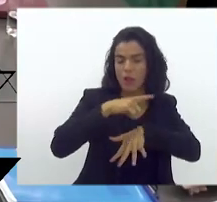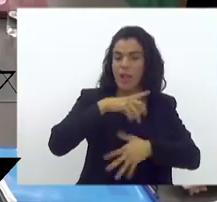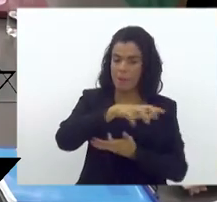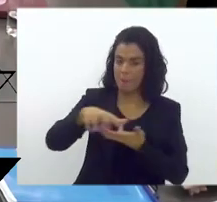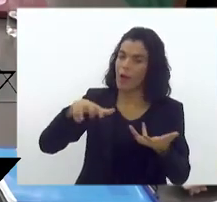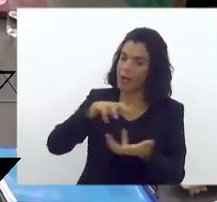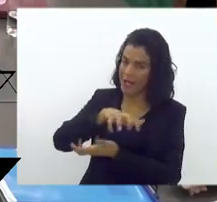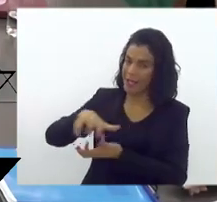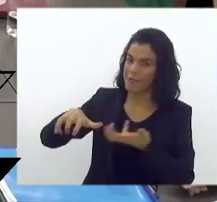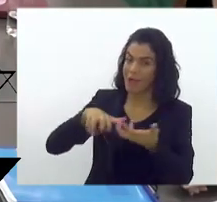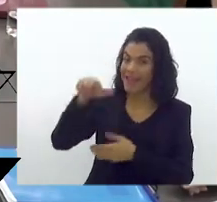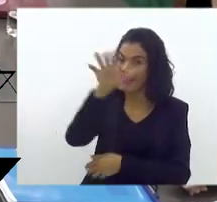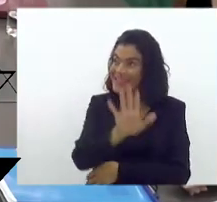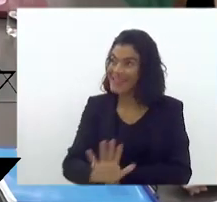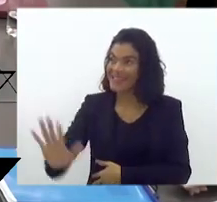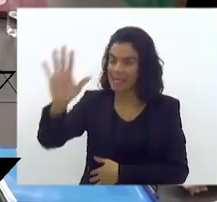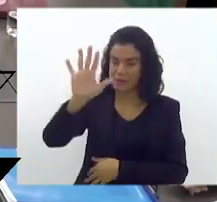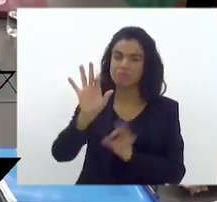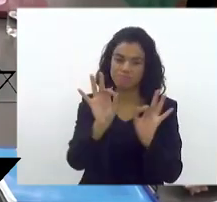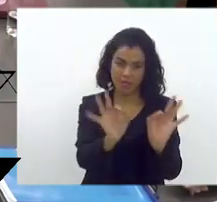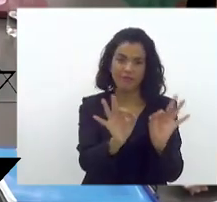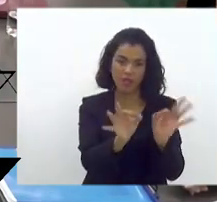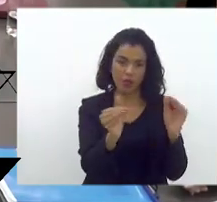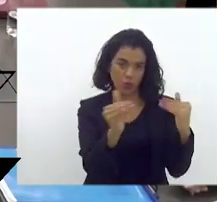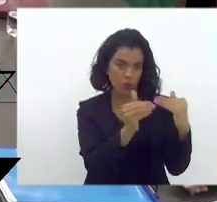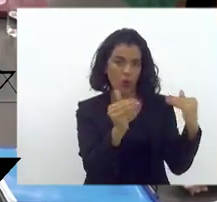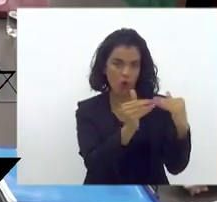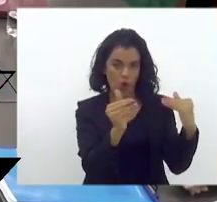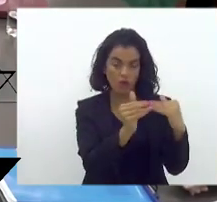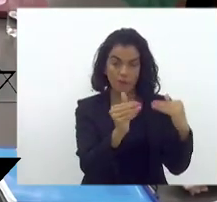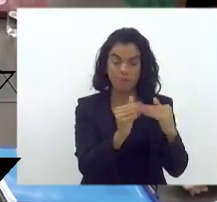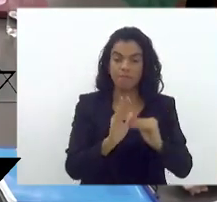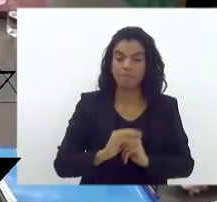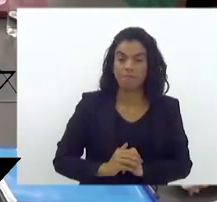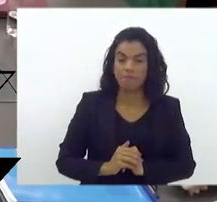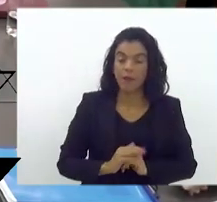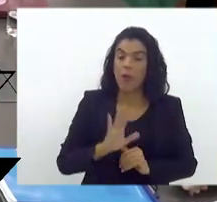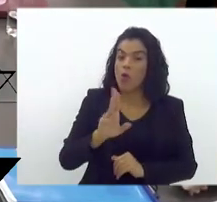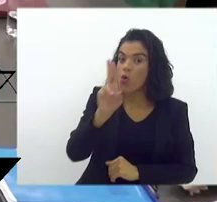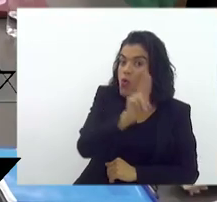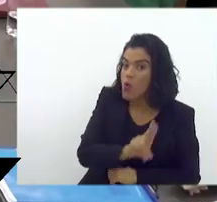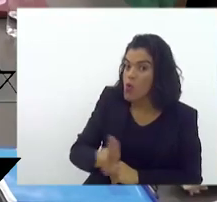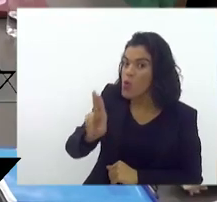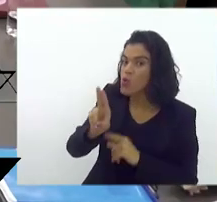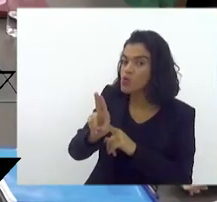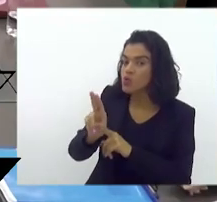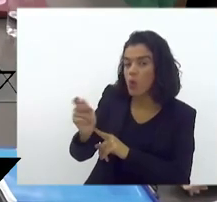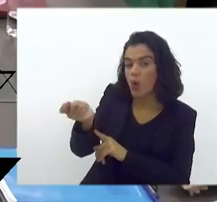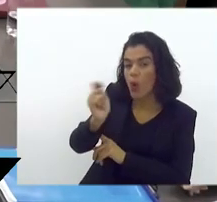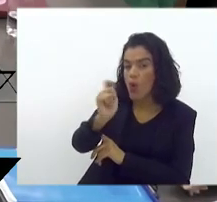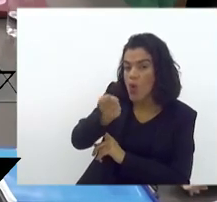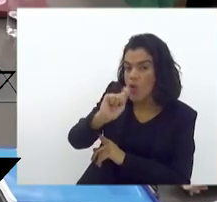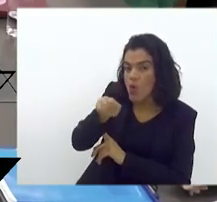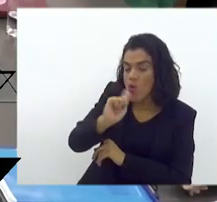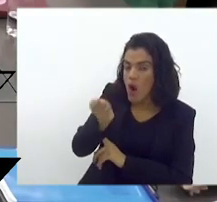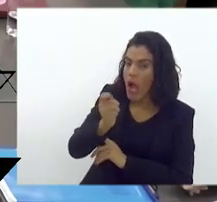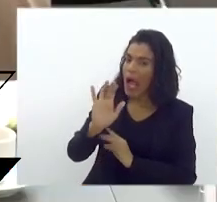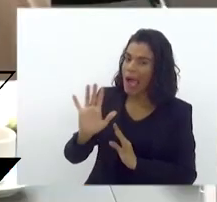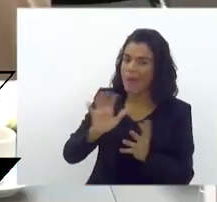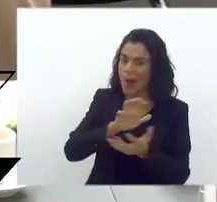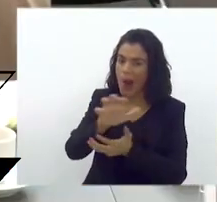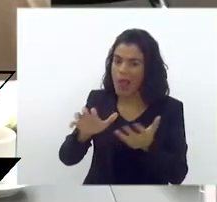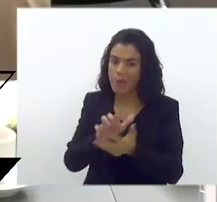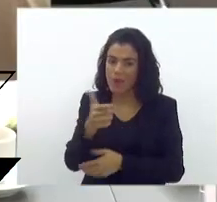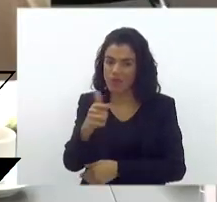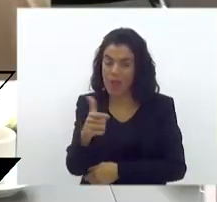polêmica nacional. Perfeito. Nacional. O uso não passa por mais polêmica nenhuma. Tanto é que a gente